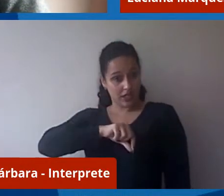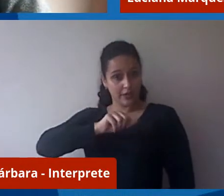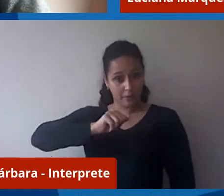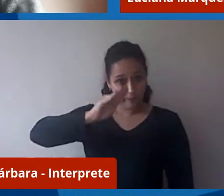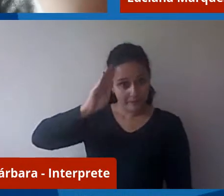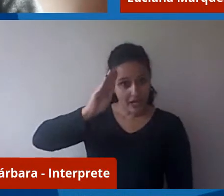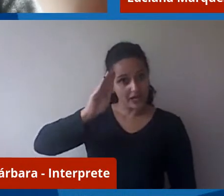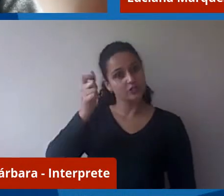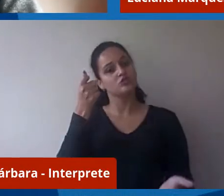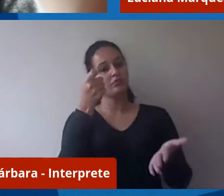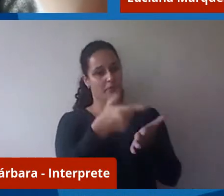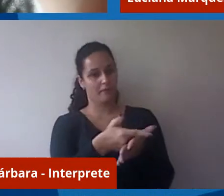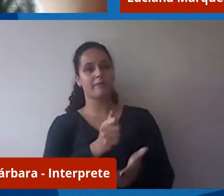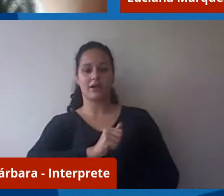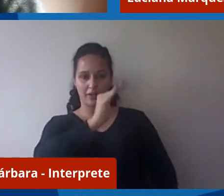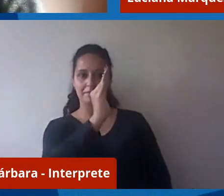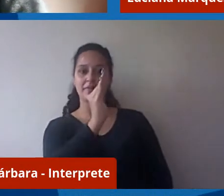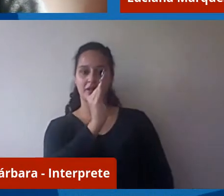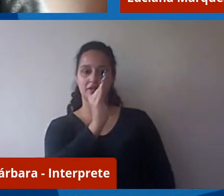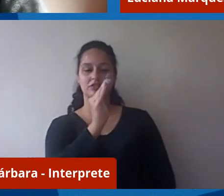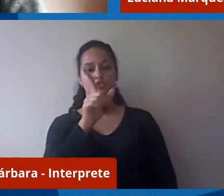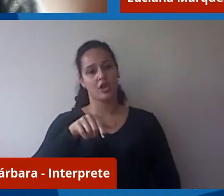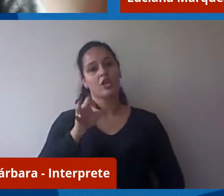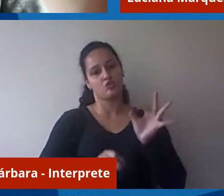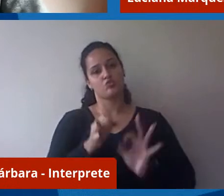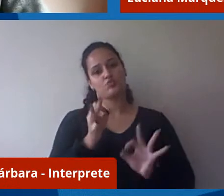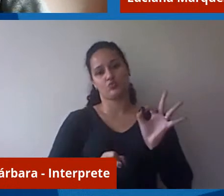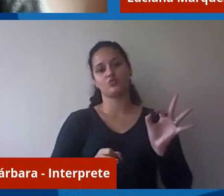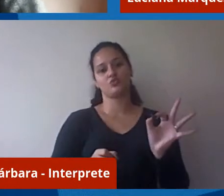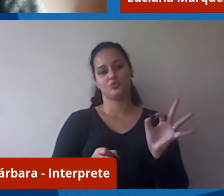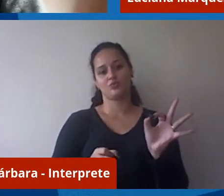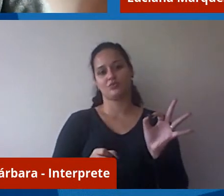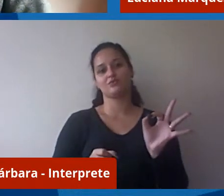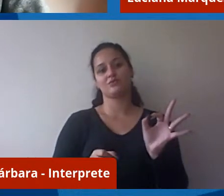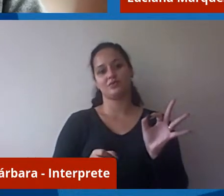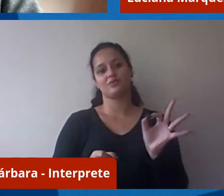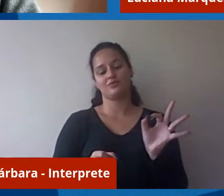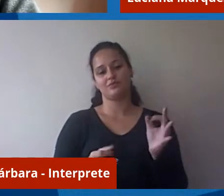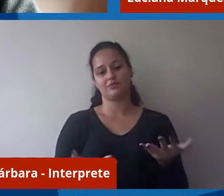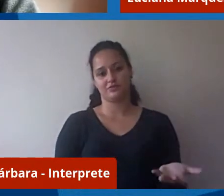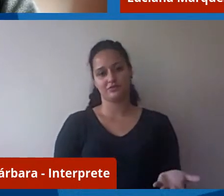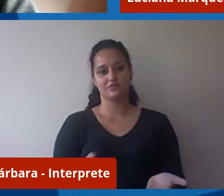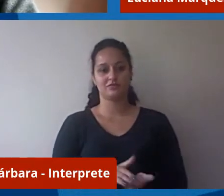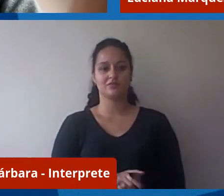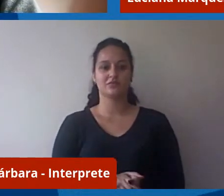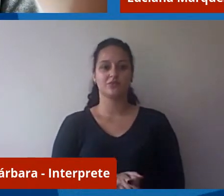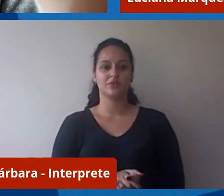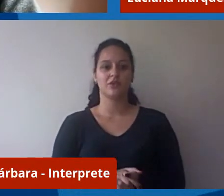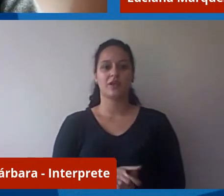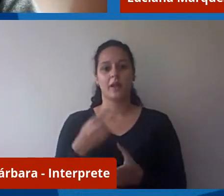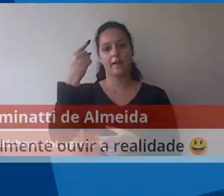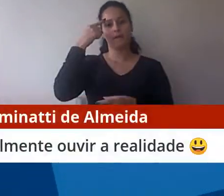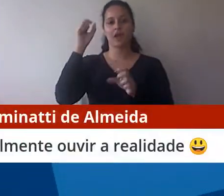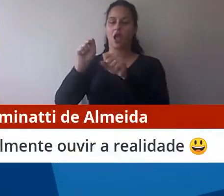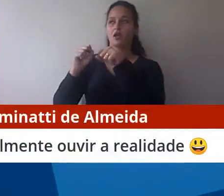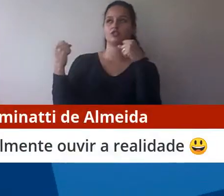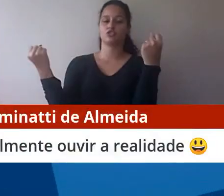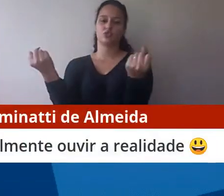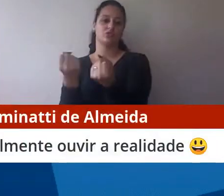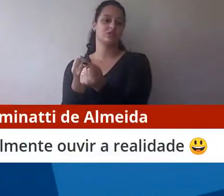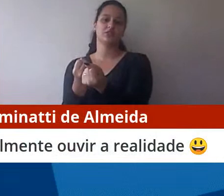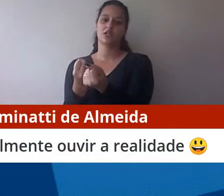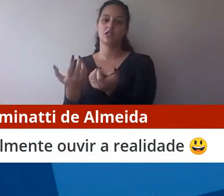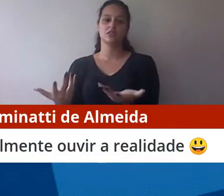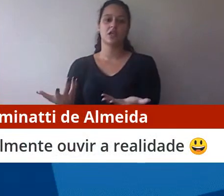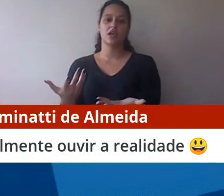reforma tributária justa. Não é fazer recair imposto sobre a massa. O Maia fala, a sociedade não aguenta mais impostos. A